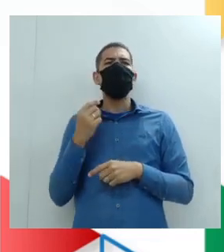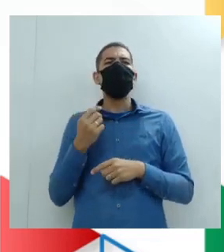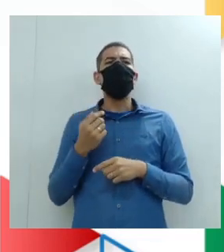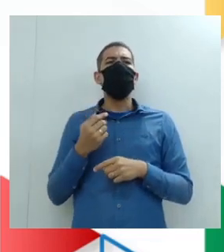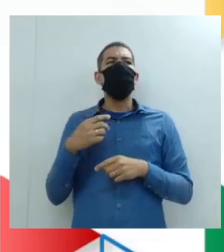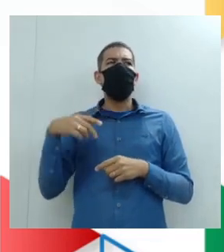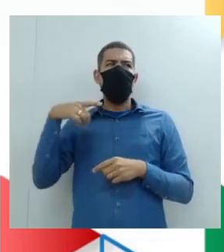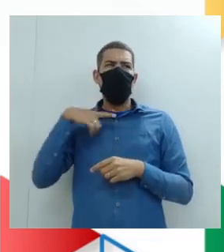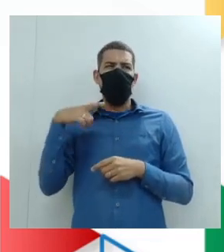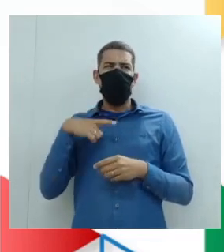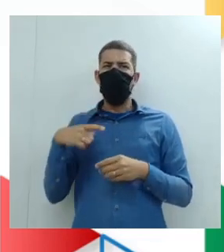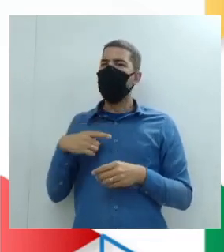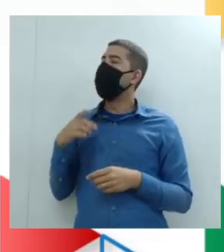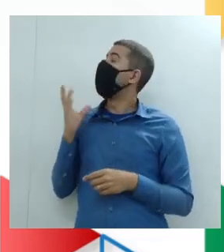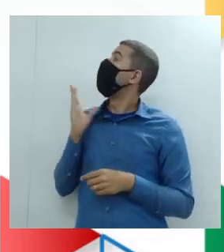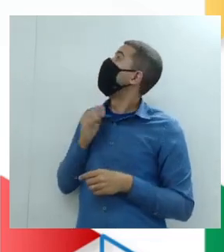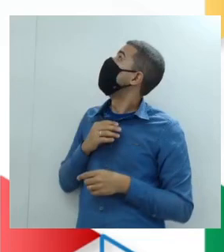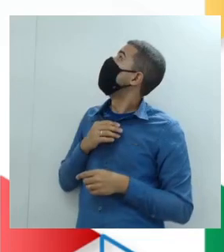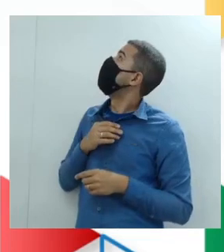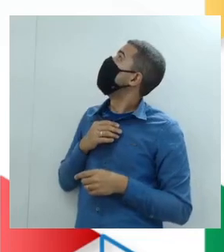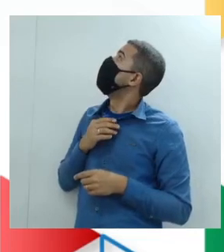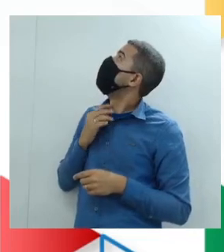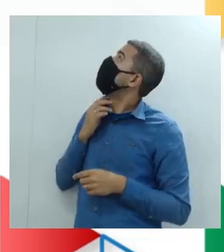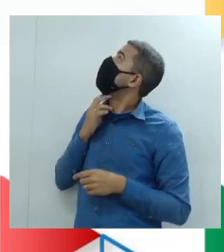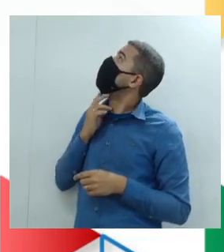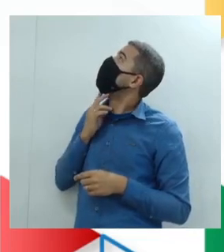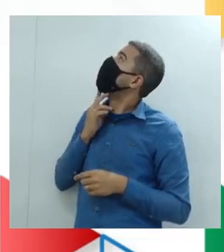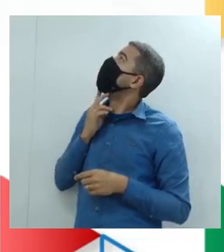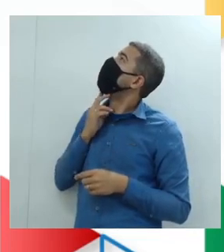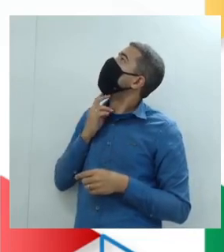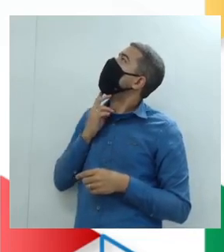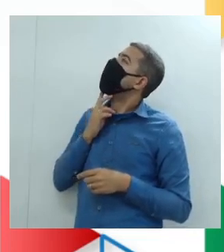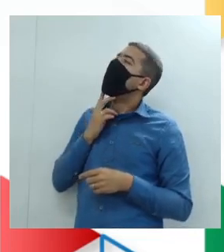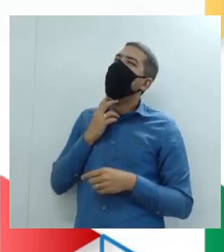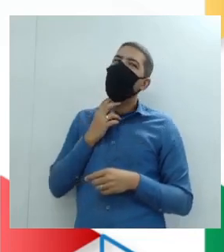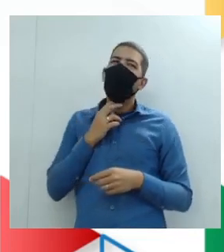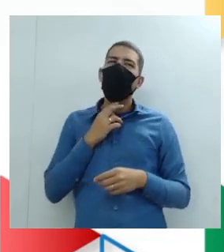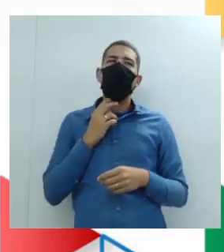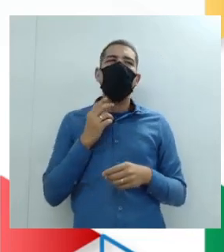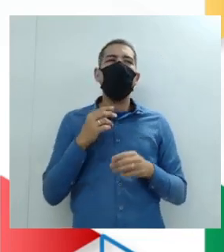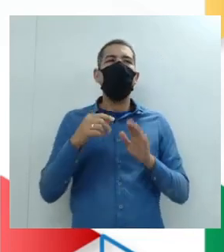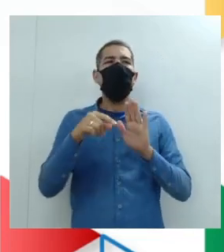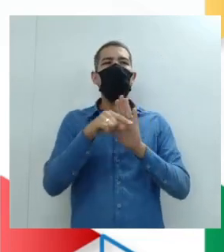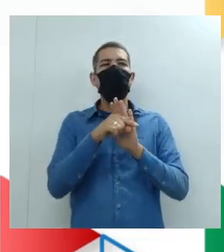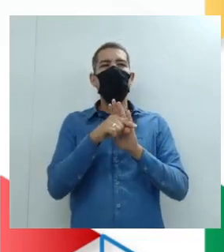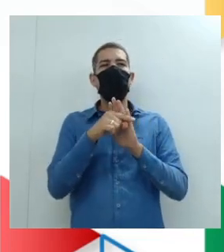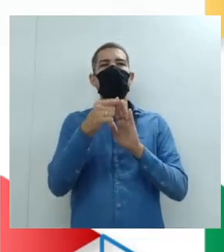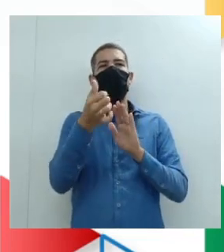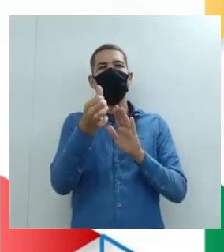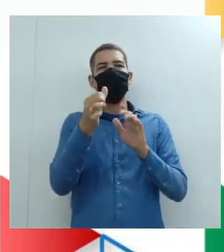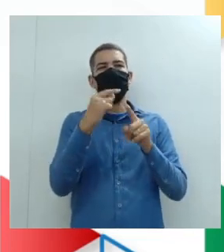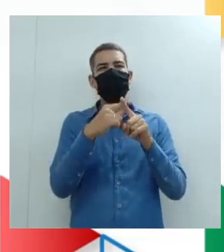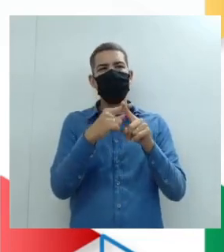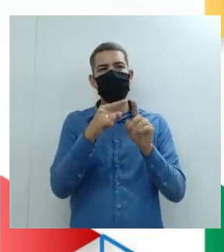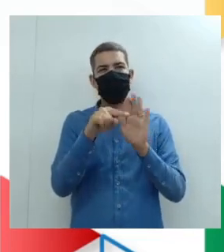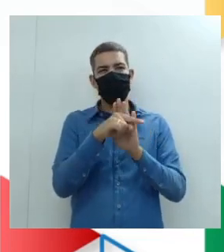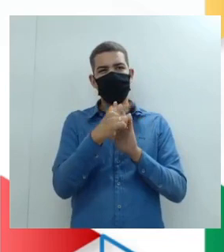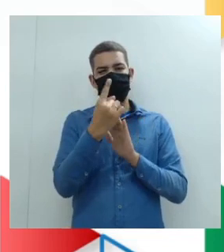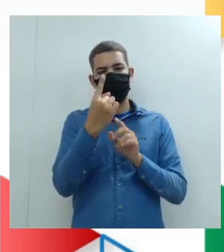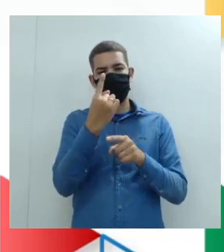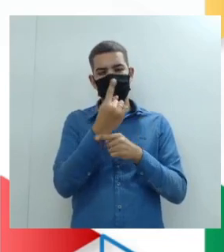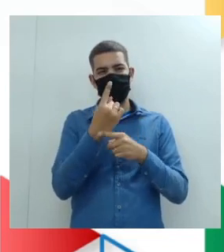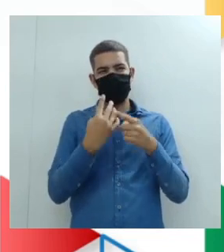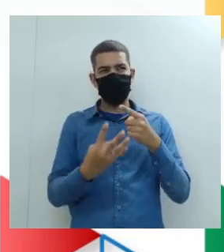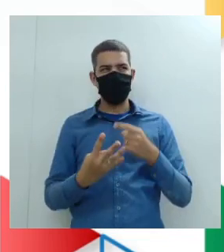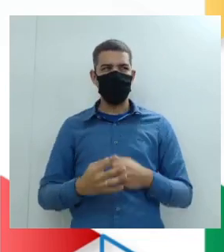sobre 4, do jeito que está aí ó, na animação. Menos 6 vezes menos 1 quarto. Ok? Tá tranquilo?